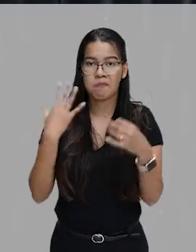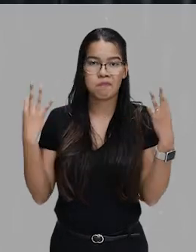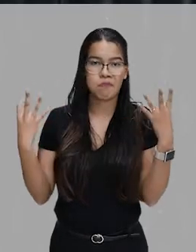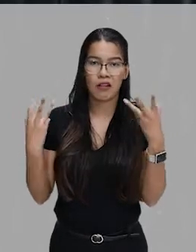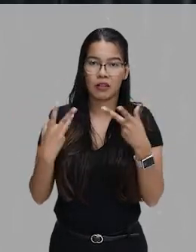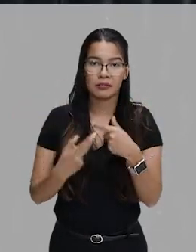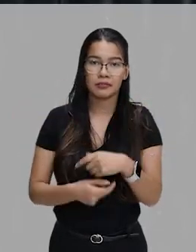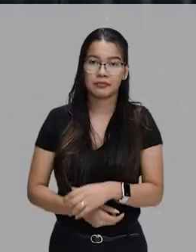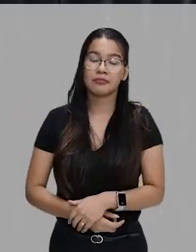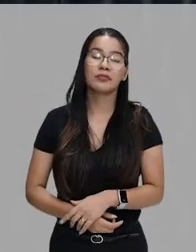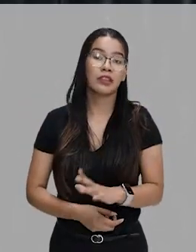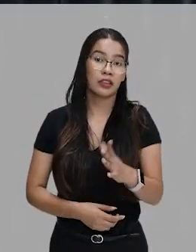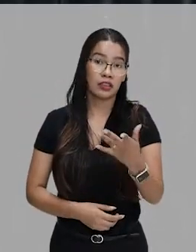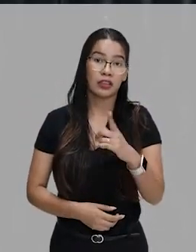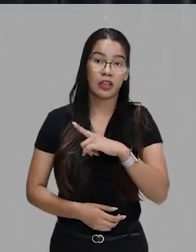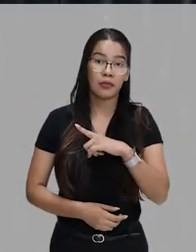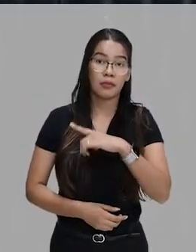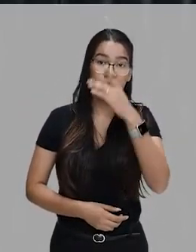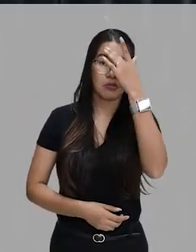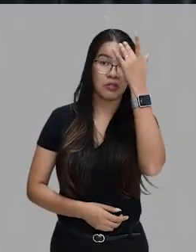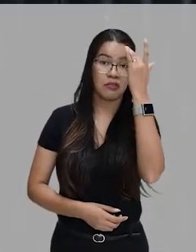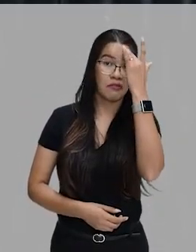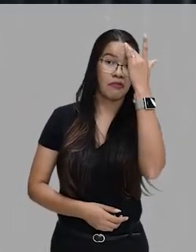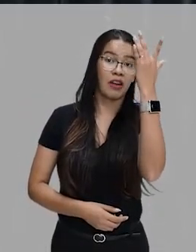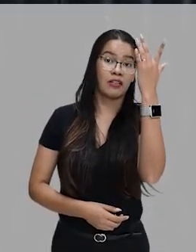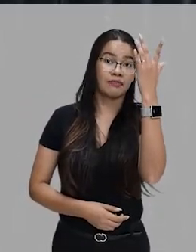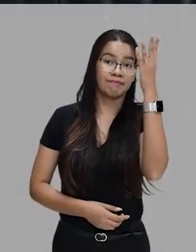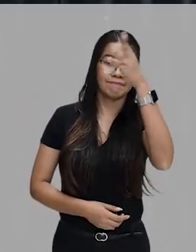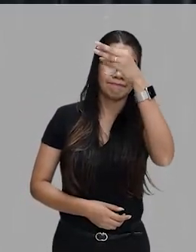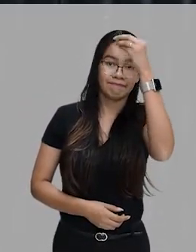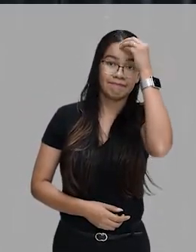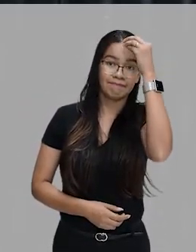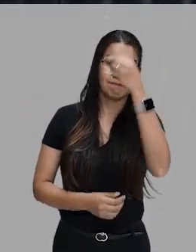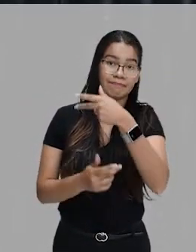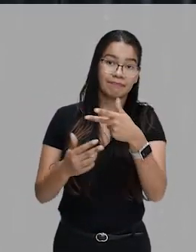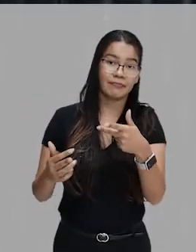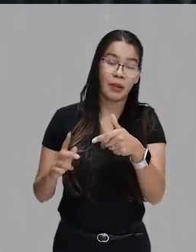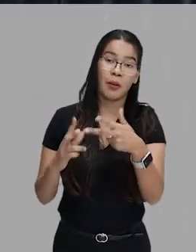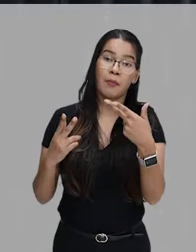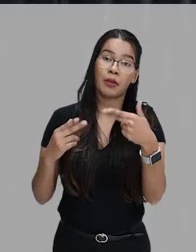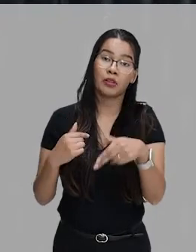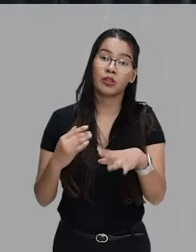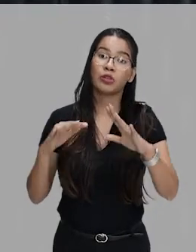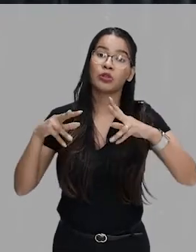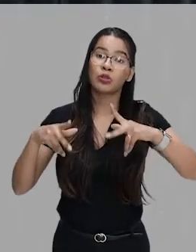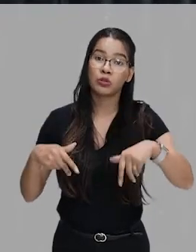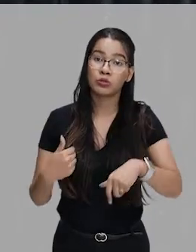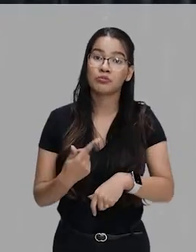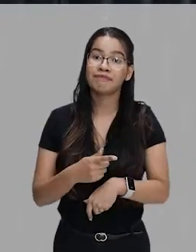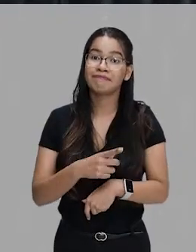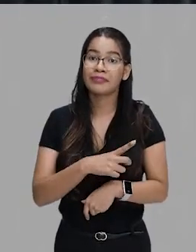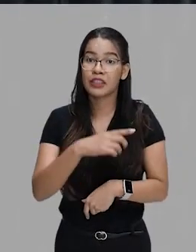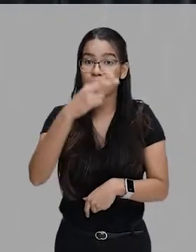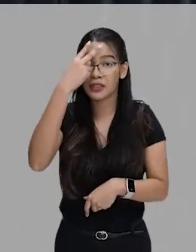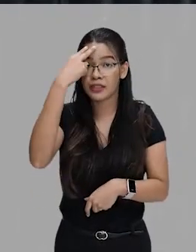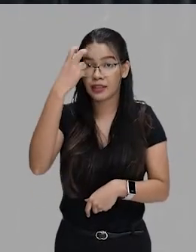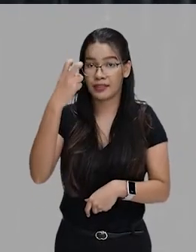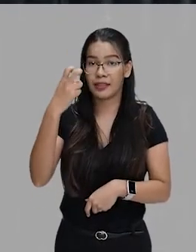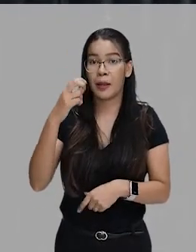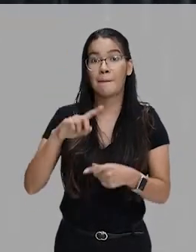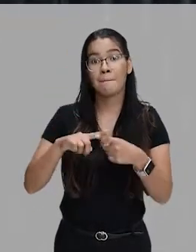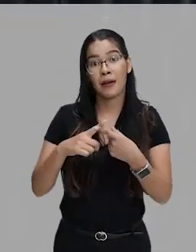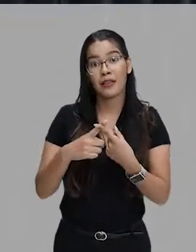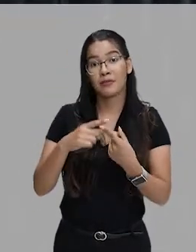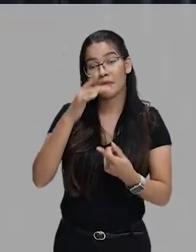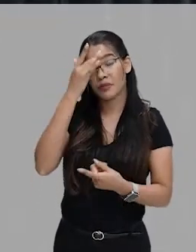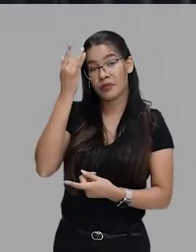Tem gente que é assim, que tem a facilidade de pegar as coisas. Embora todos nós tenhamos inteligência, tá? É nesse sentido, essa habilidade.